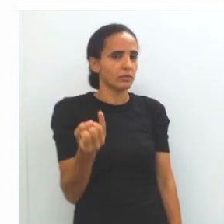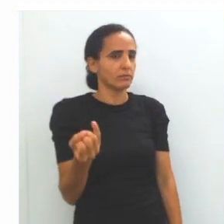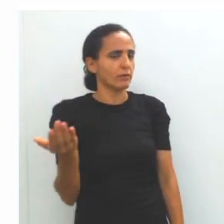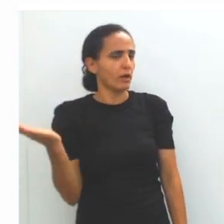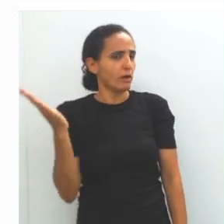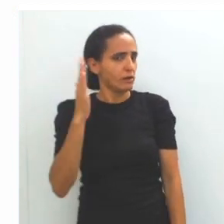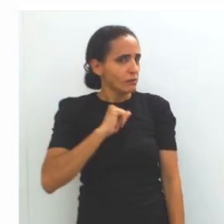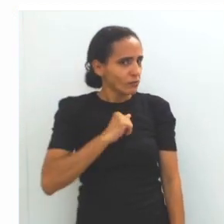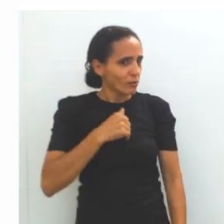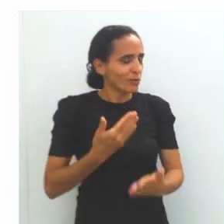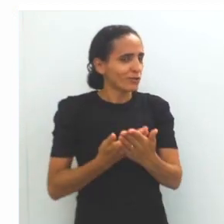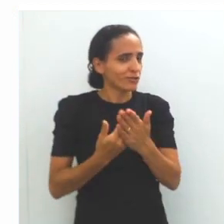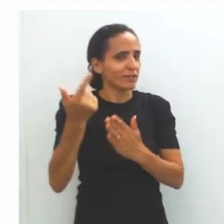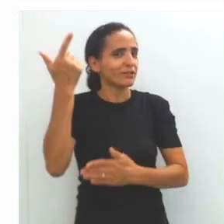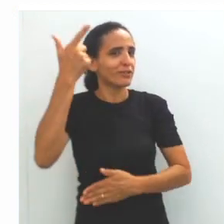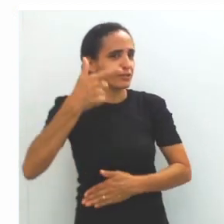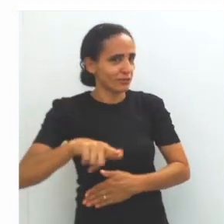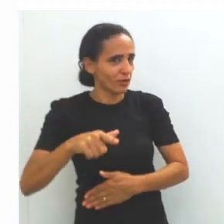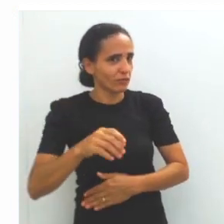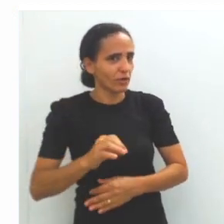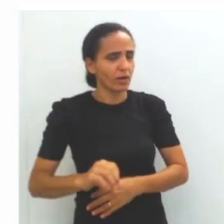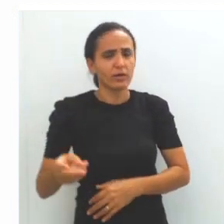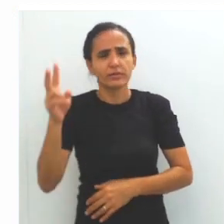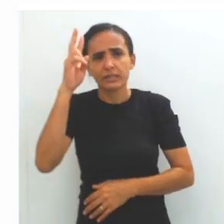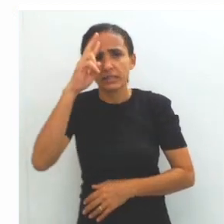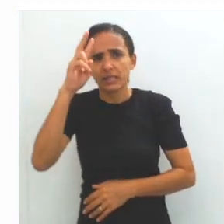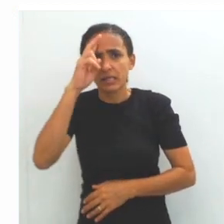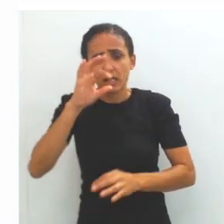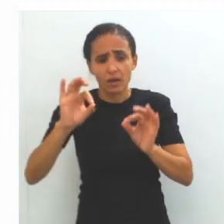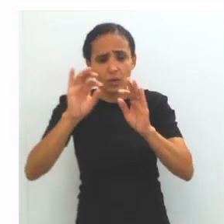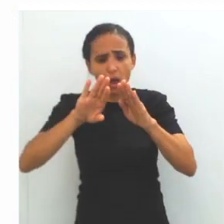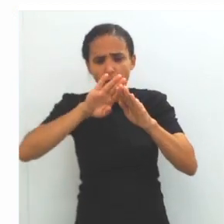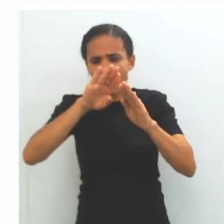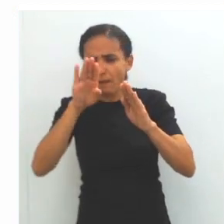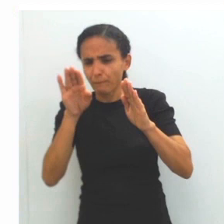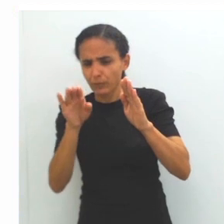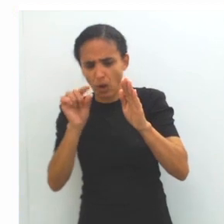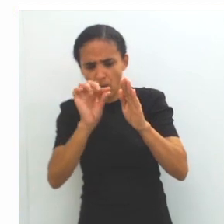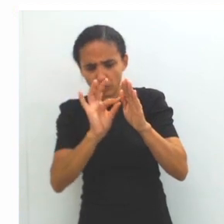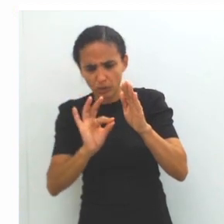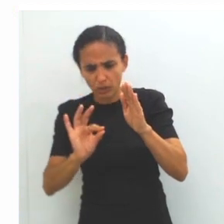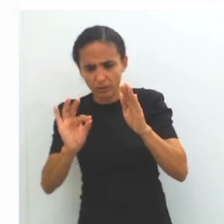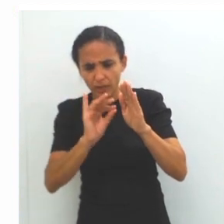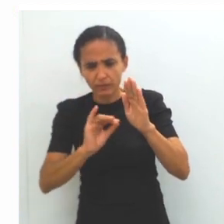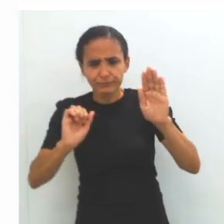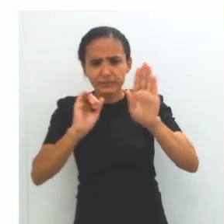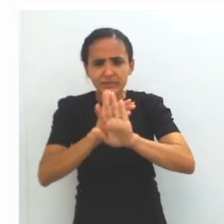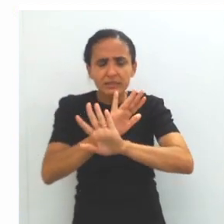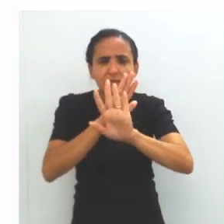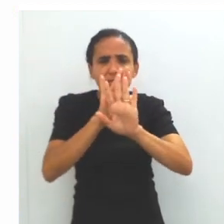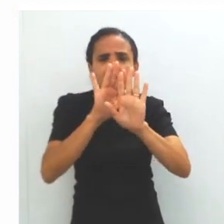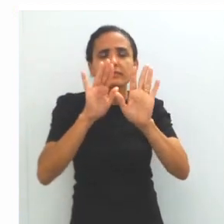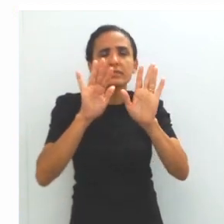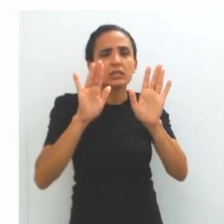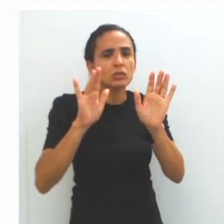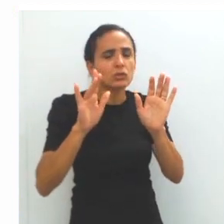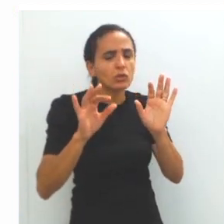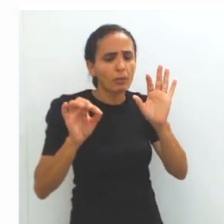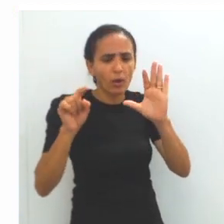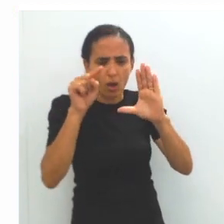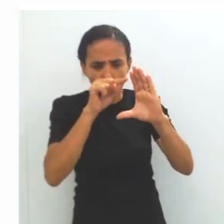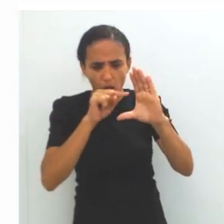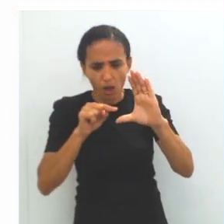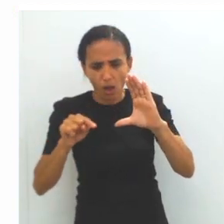interno. Vamos relembrar. A gente lembra da cobertura transparente, que eu vou